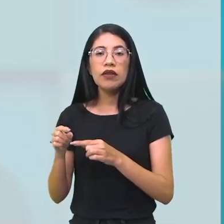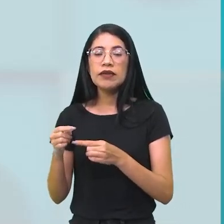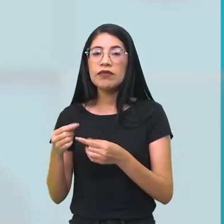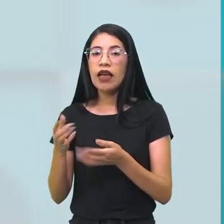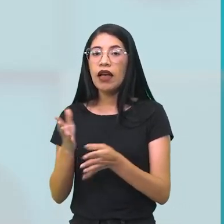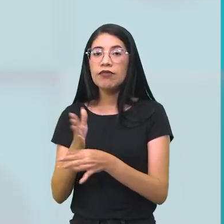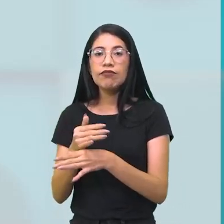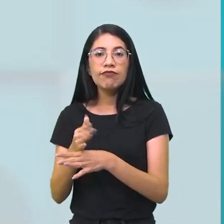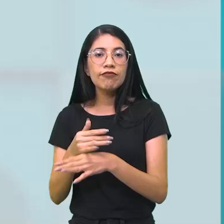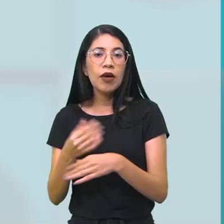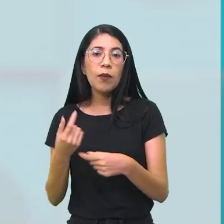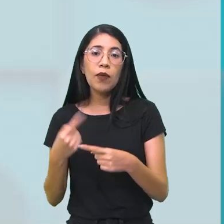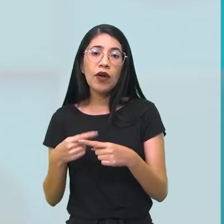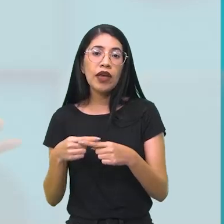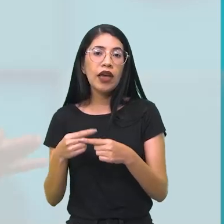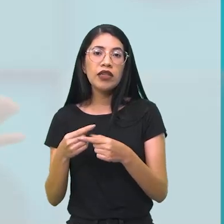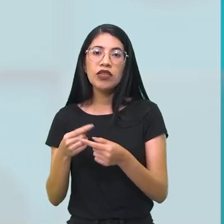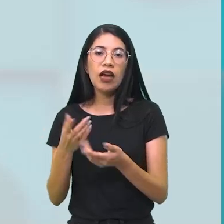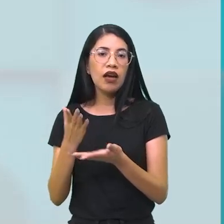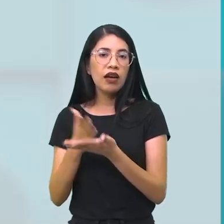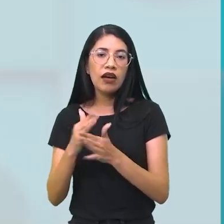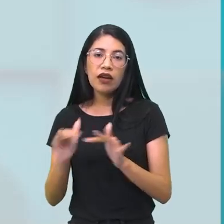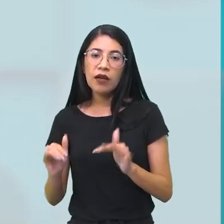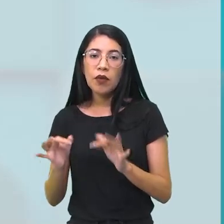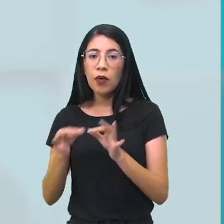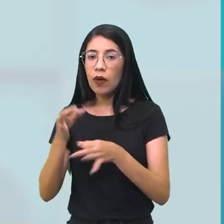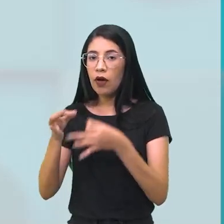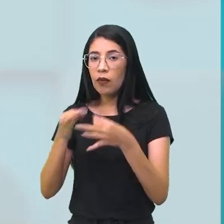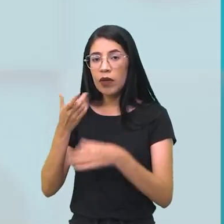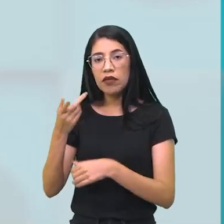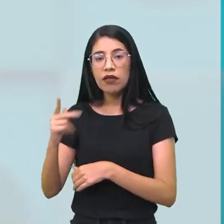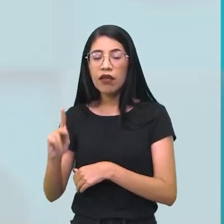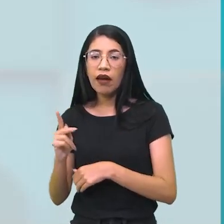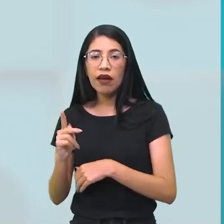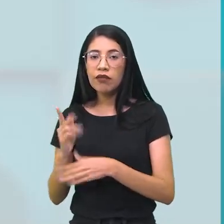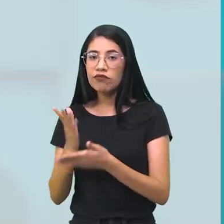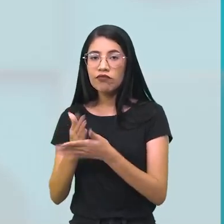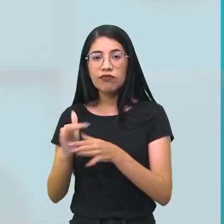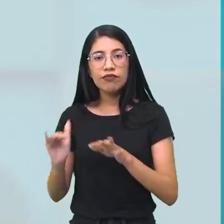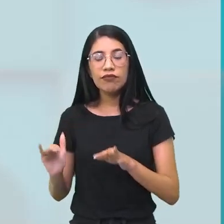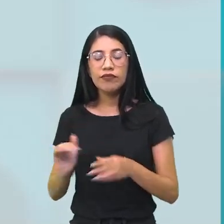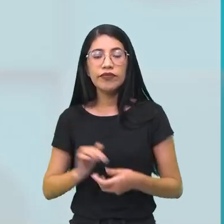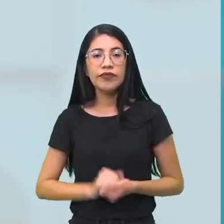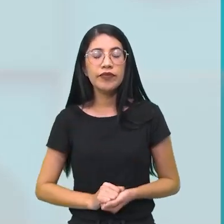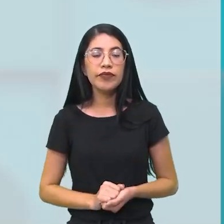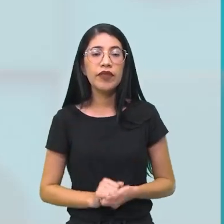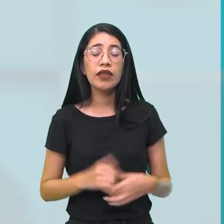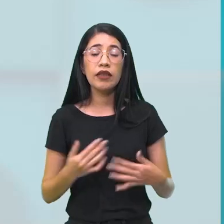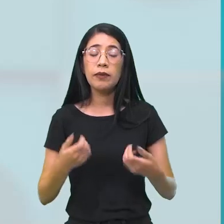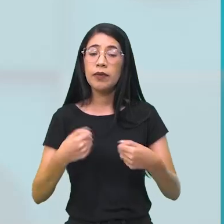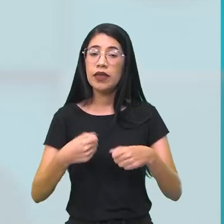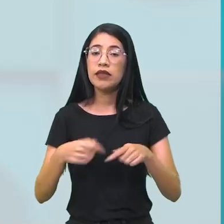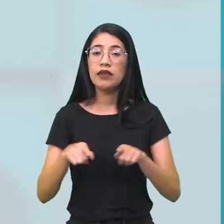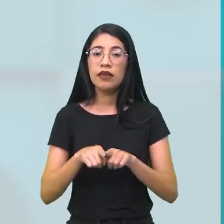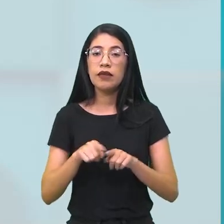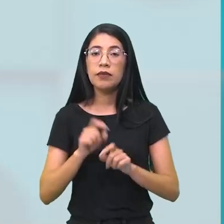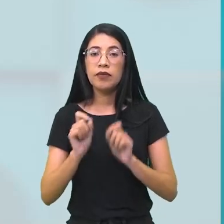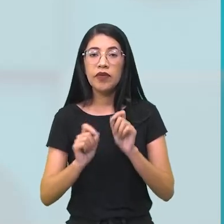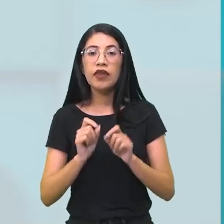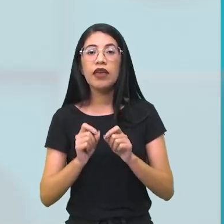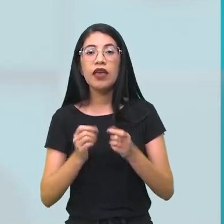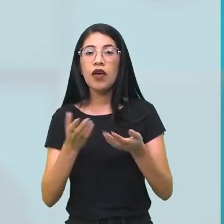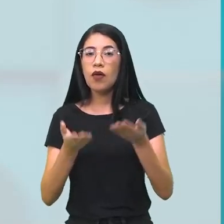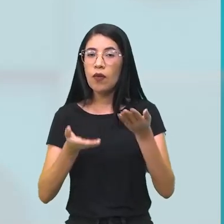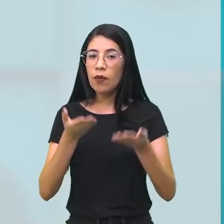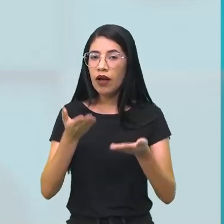ver navios, porque já cai por terra tudo que ele tinha de argumento para trazer, né? Então é importante fazer esse